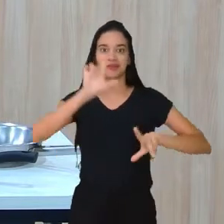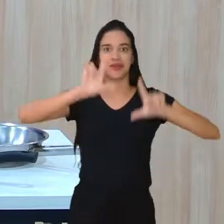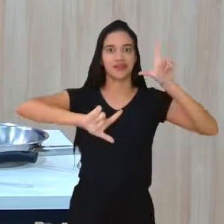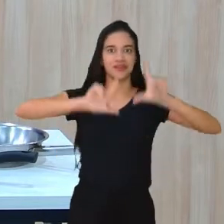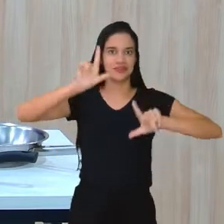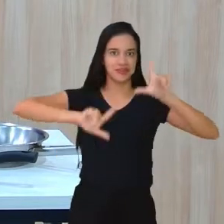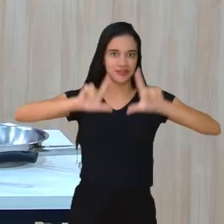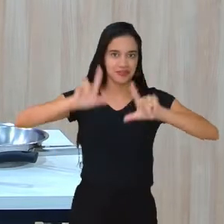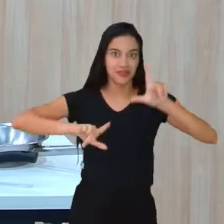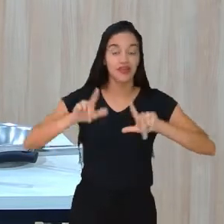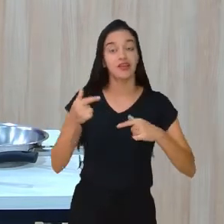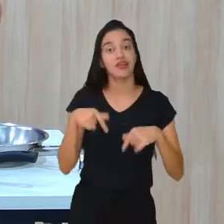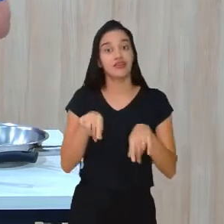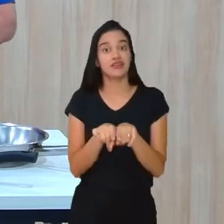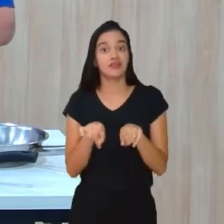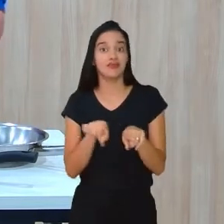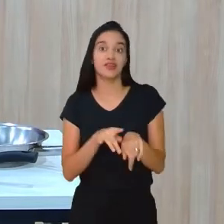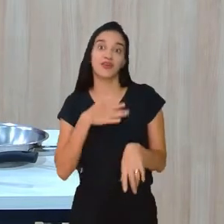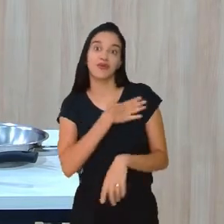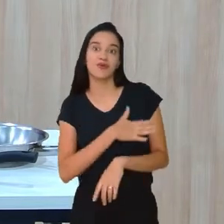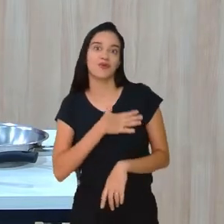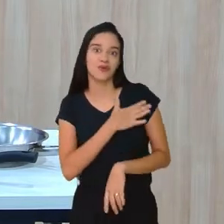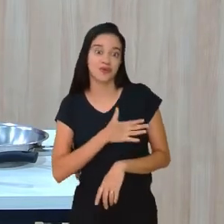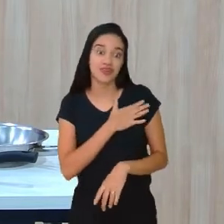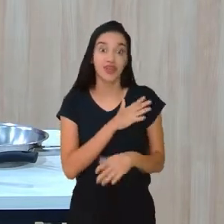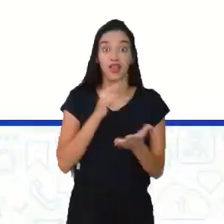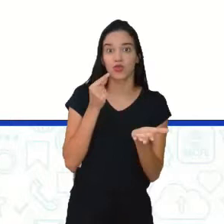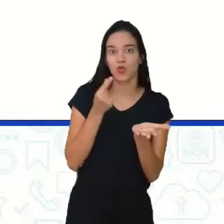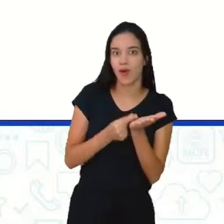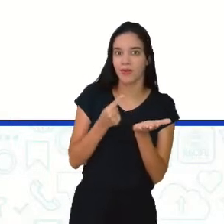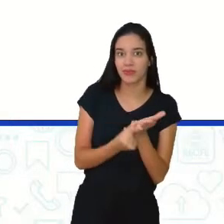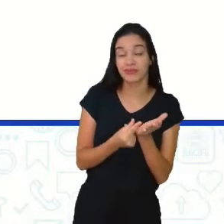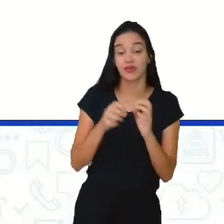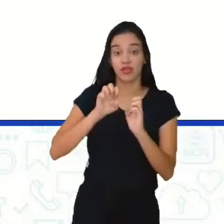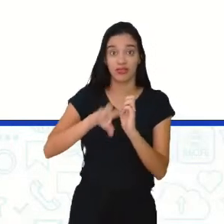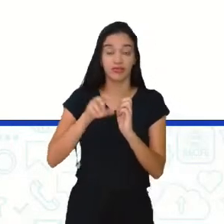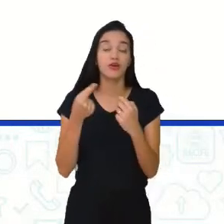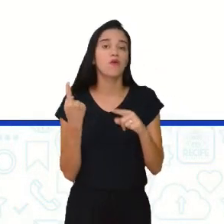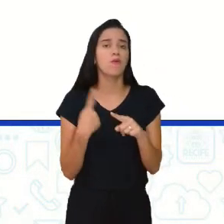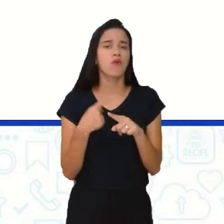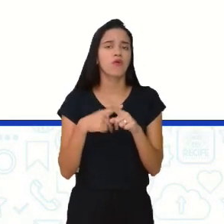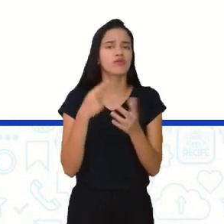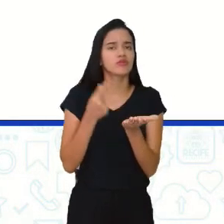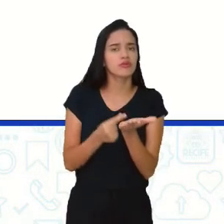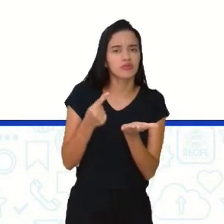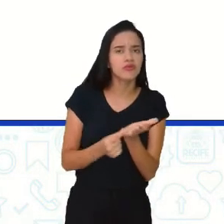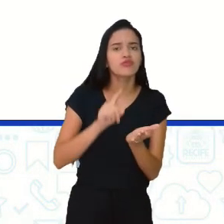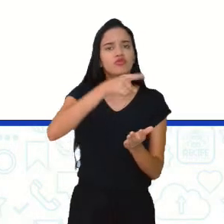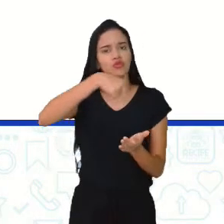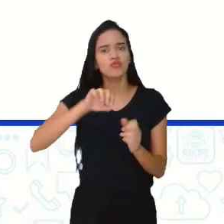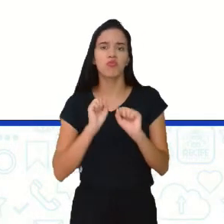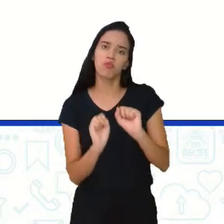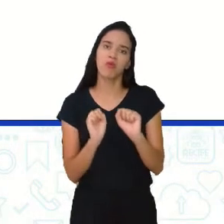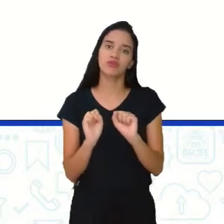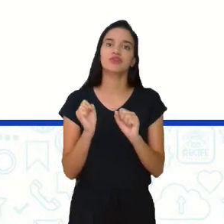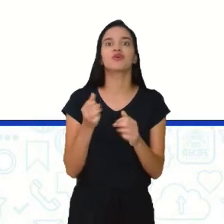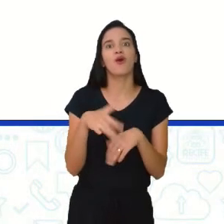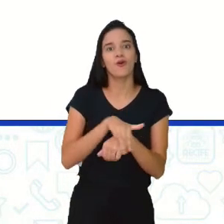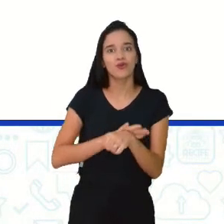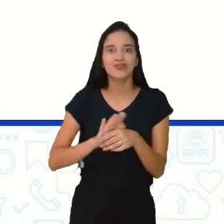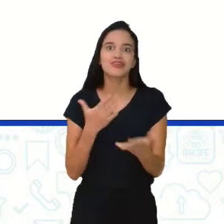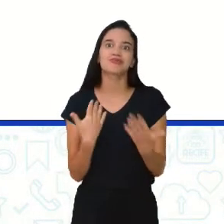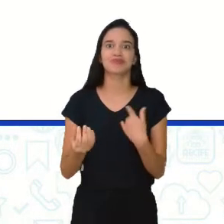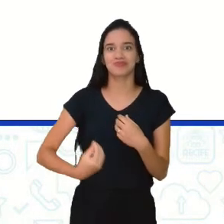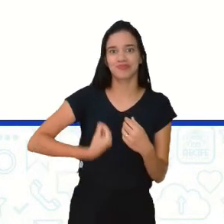eu gostaria que estivesse no aplicativo, porque no aplicativo, pessoal, vocês vão poder conversar conosco em tempo